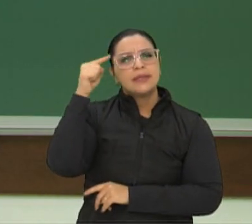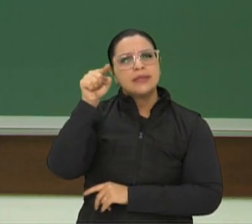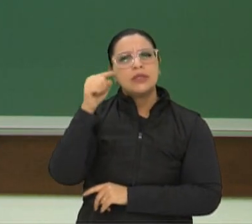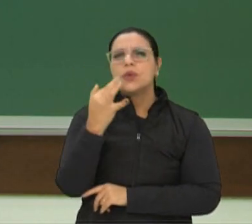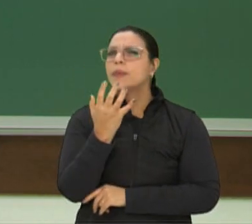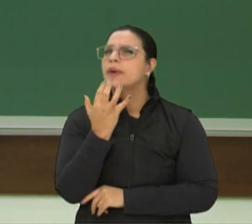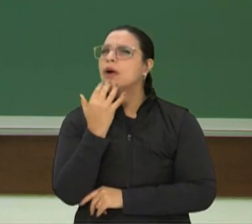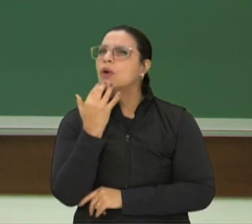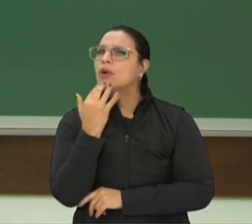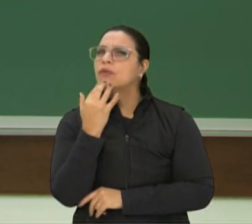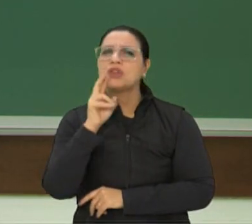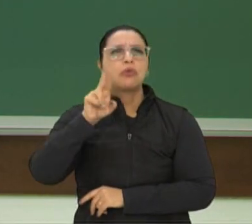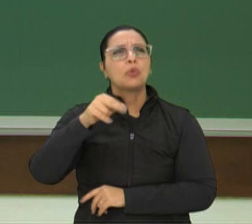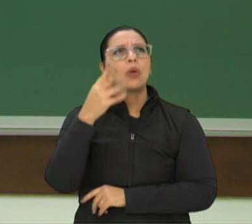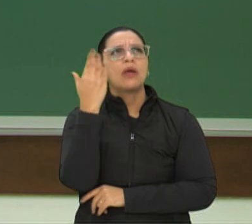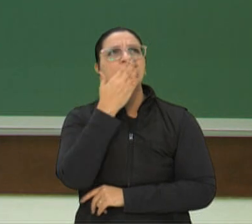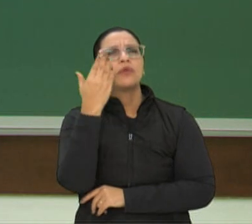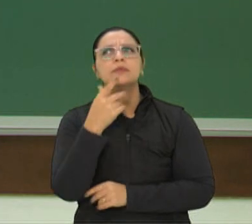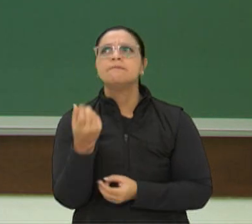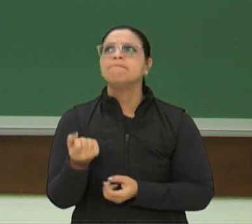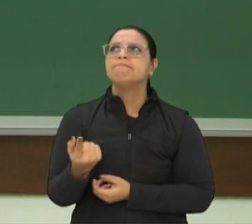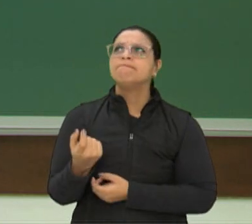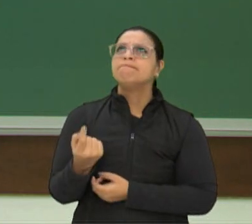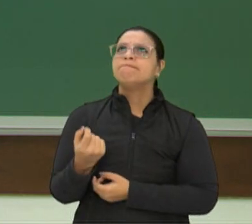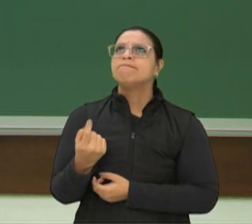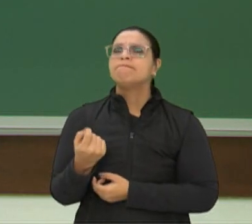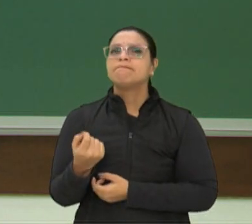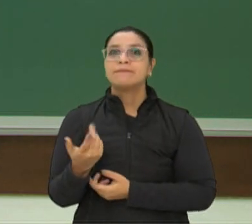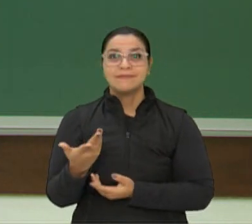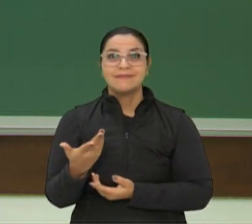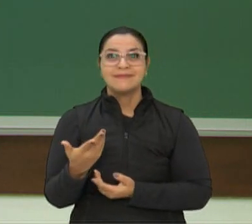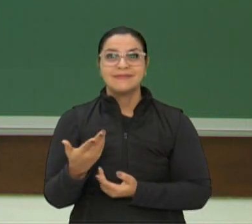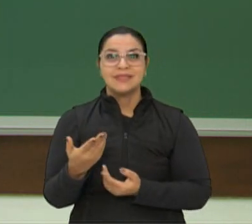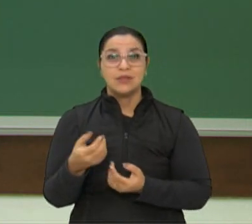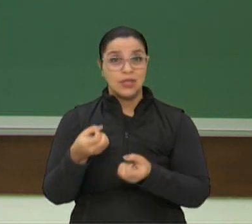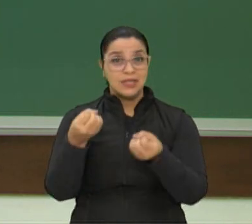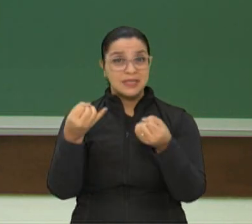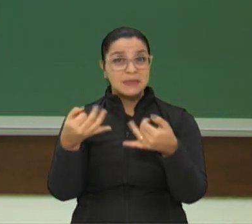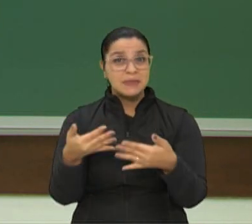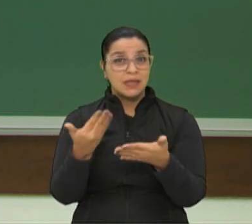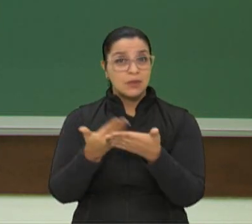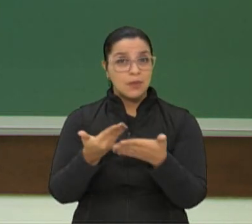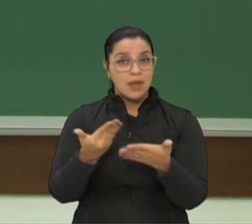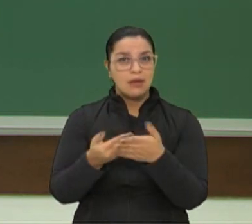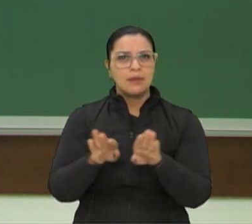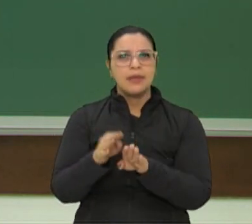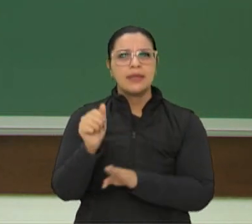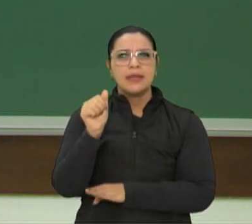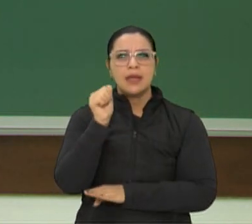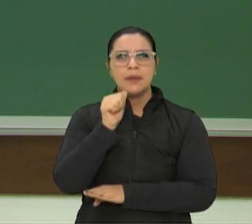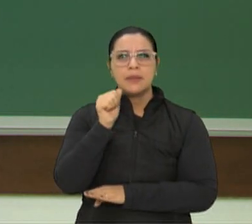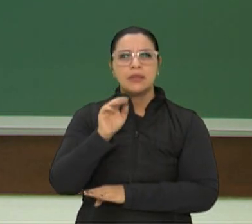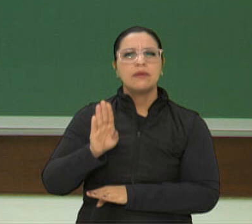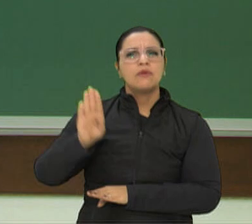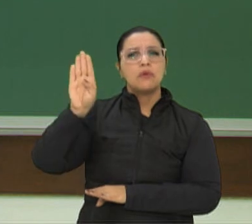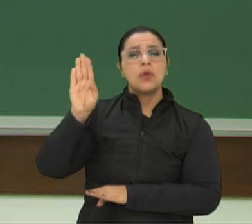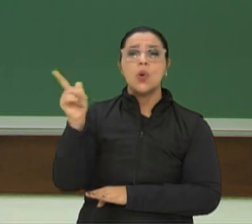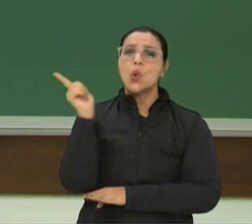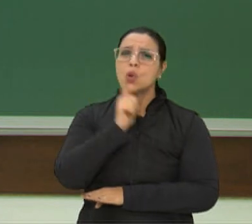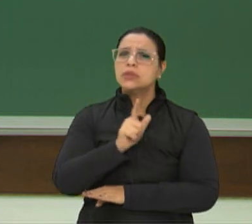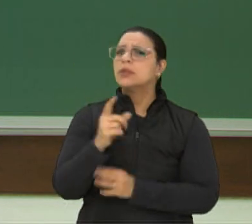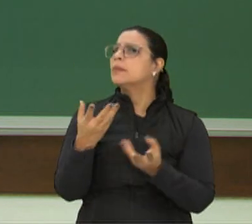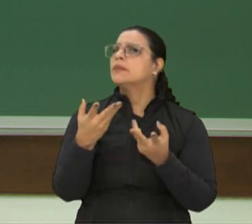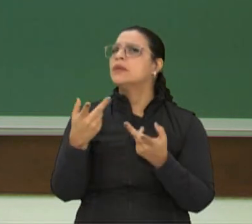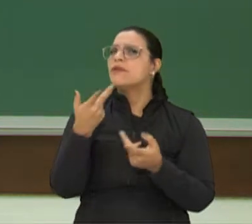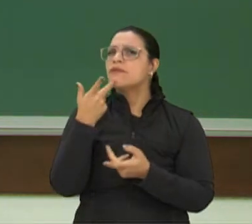numa cor que você nunca viu, né, que você nunca tenha visto, né? Eu falei isso numa aula uma vez, a menina levantou a mão, falou: professor, eu consigo? Eu falei: